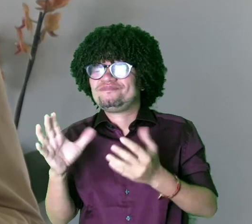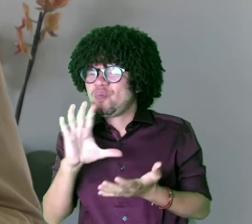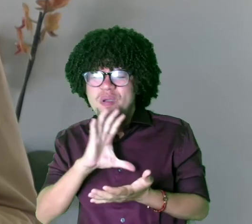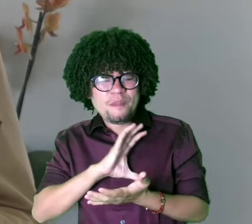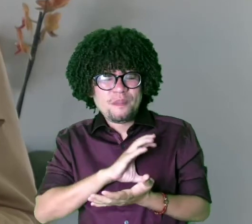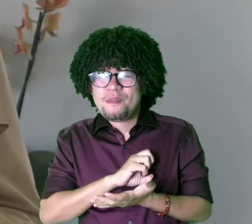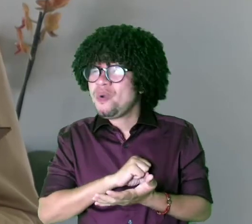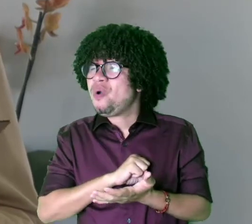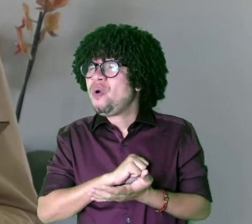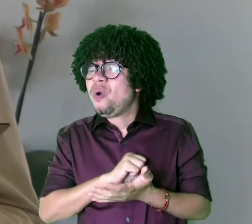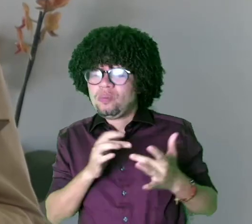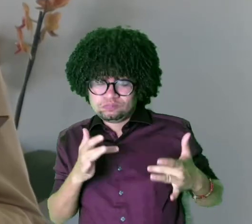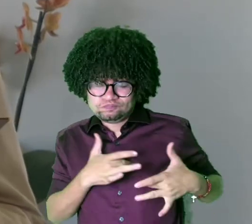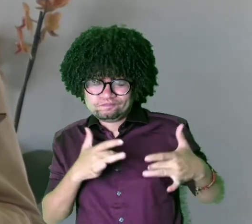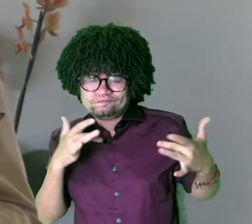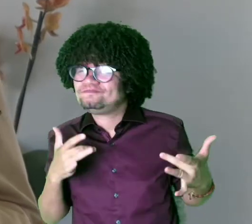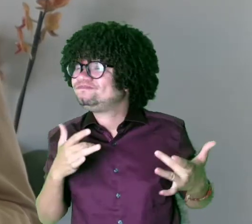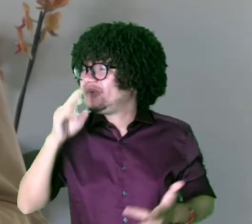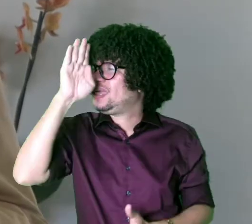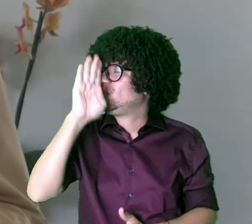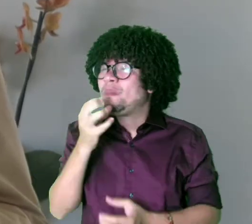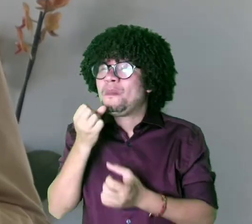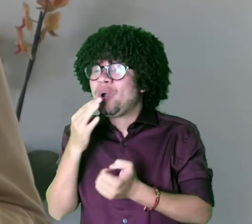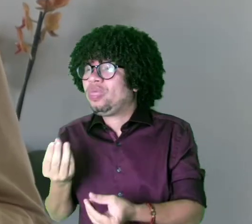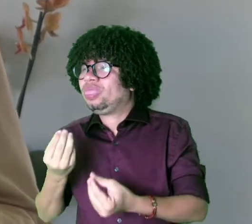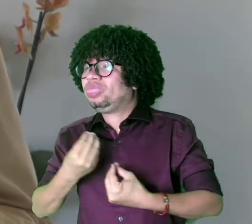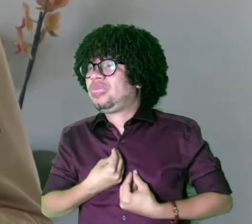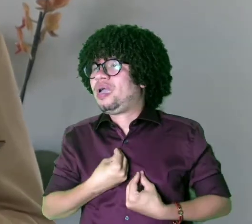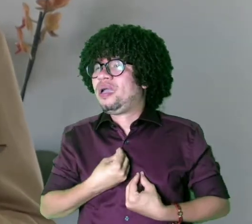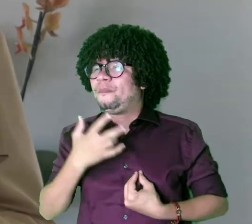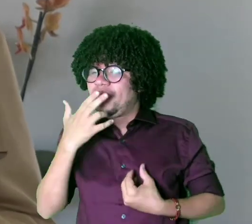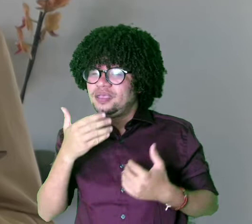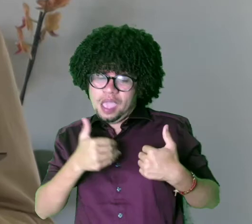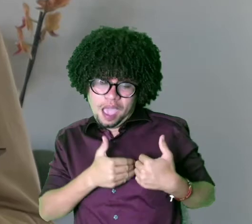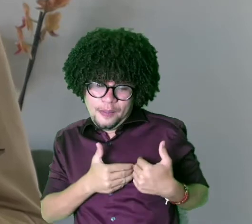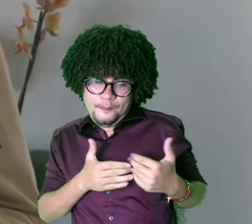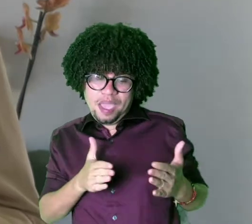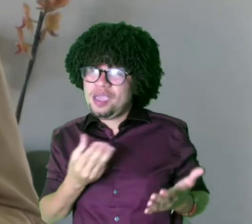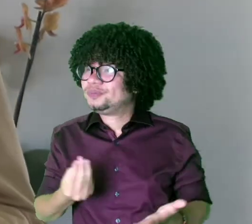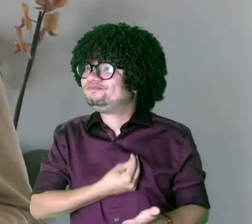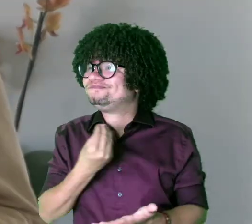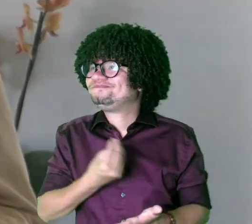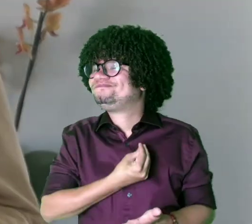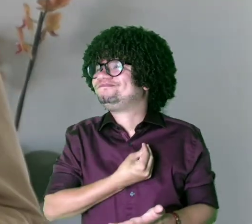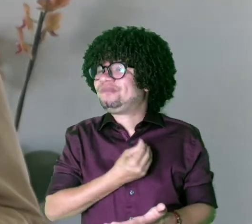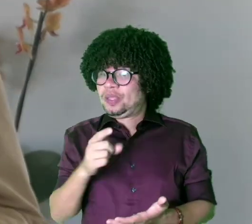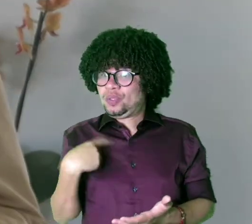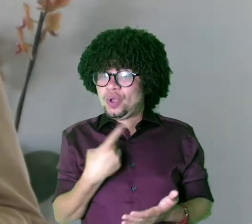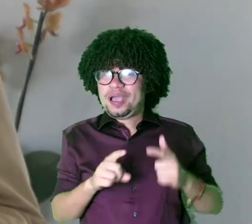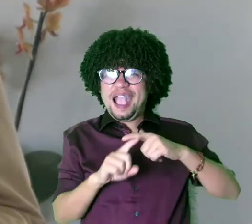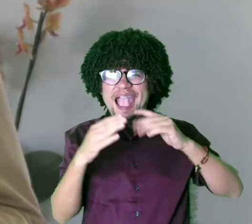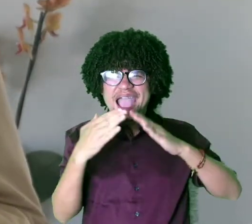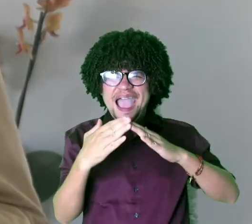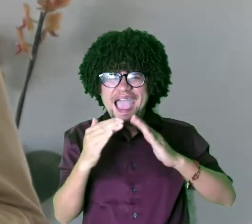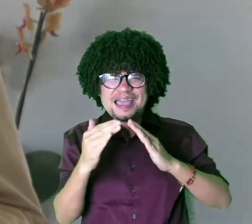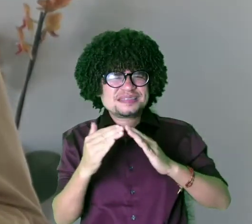intensidade desse amor generoso e gratuito, sempre aberto à vida, e como igreja